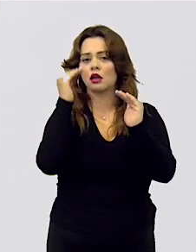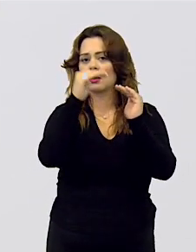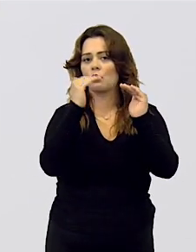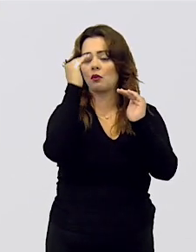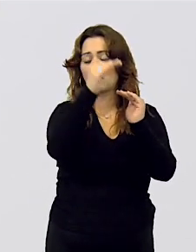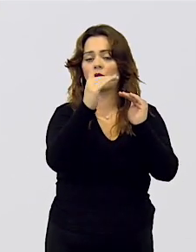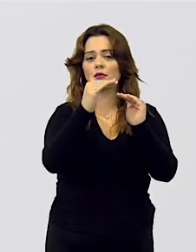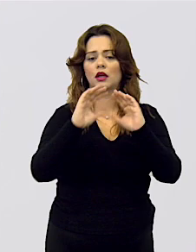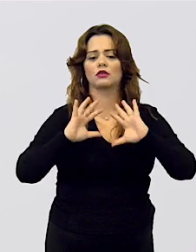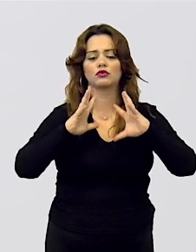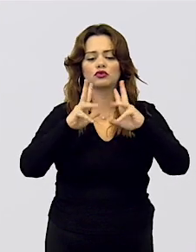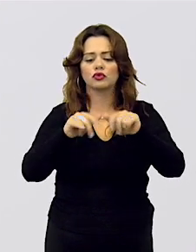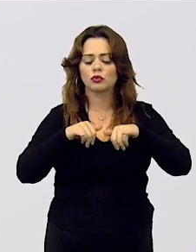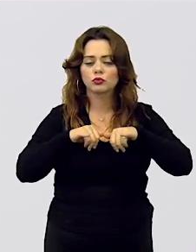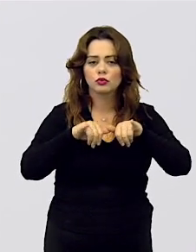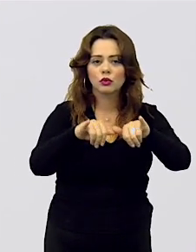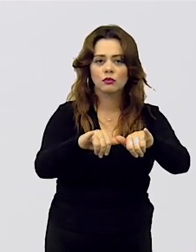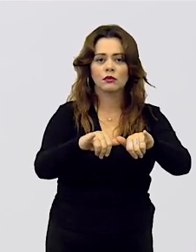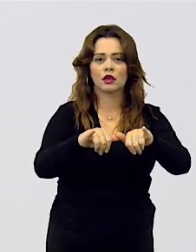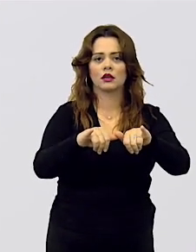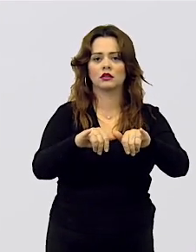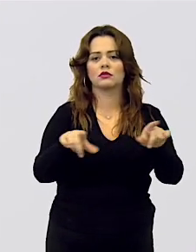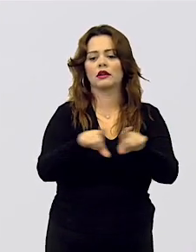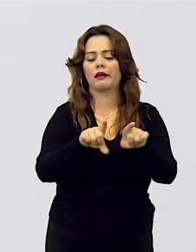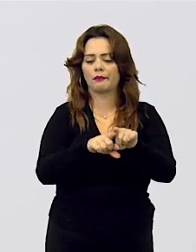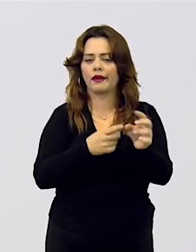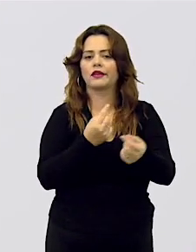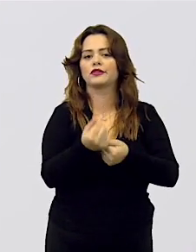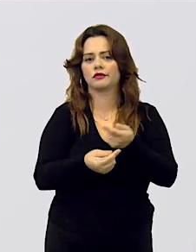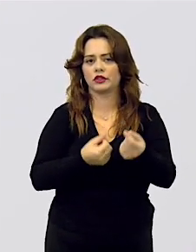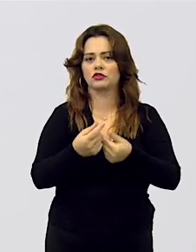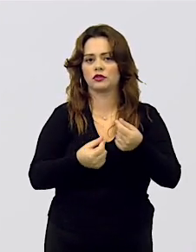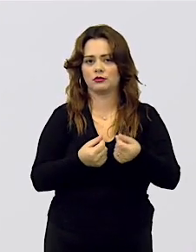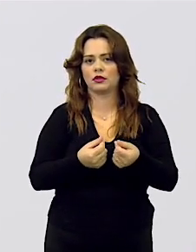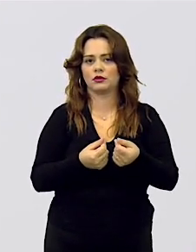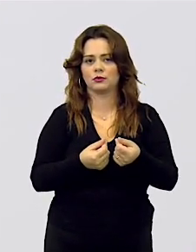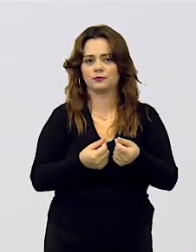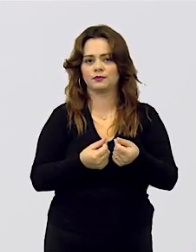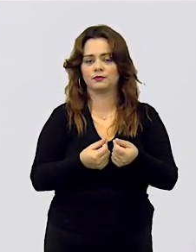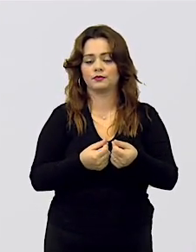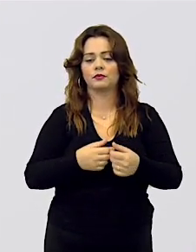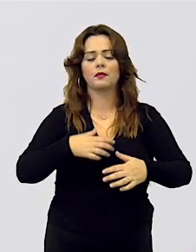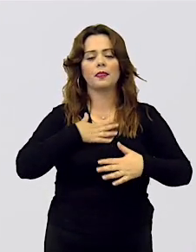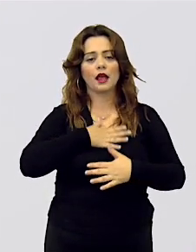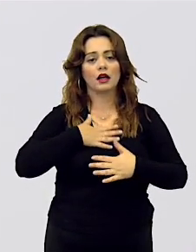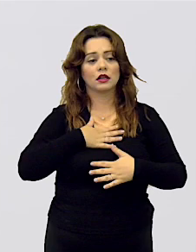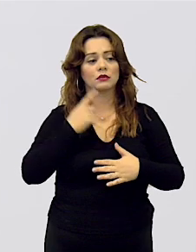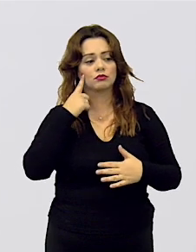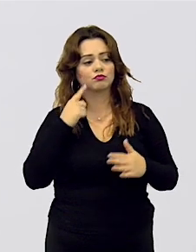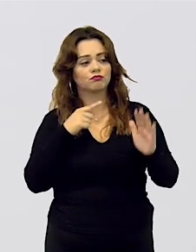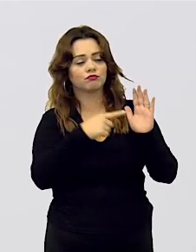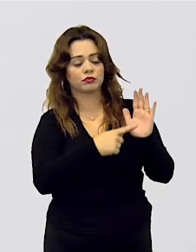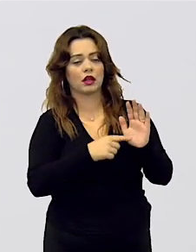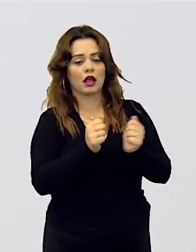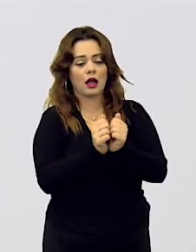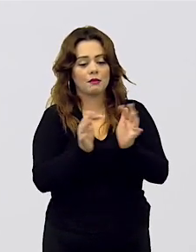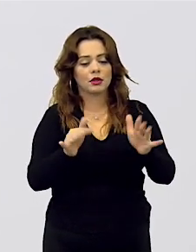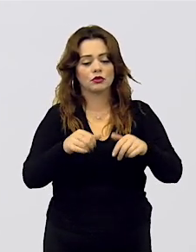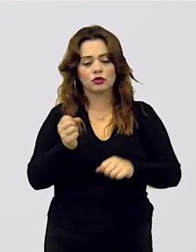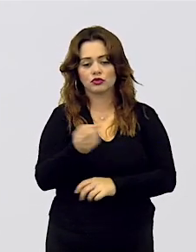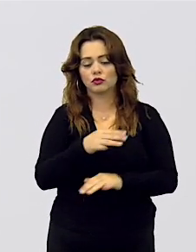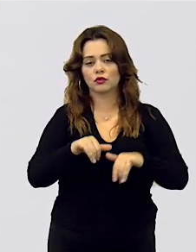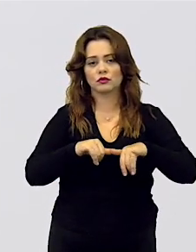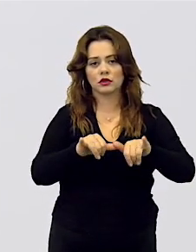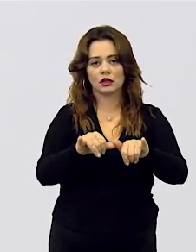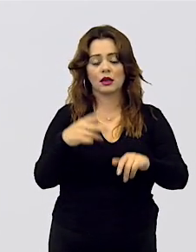para diversificação dos fluxos de Comércio e de investimentos é uma aproximação que mostra grande potencial para abertura de novos